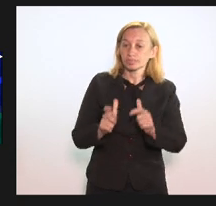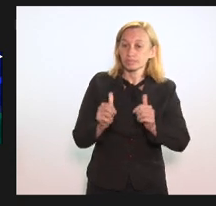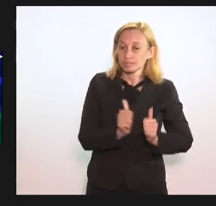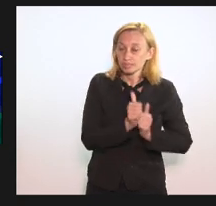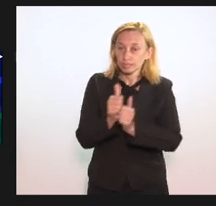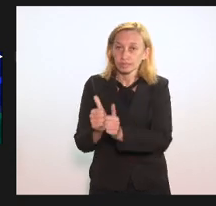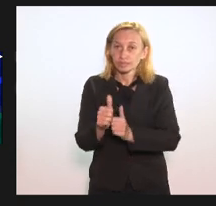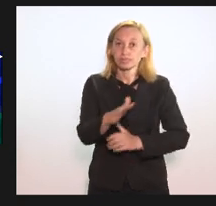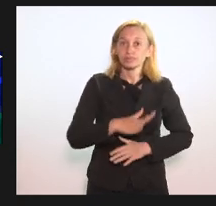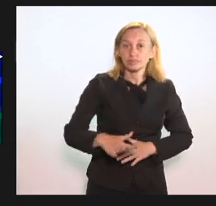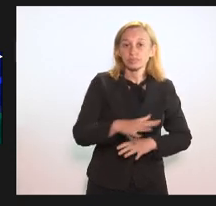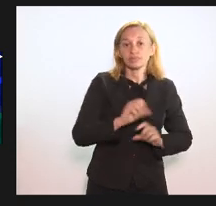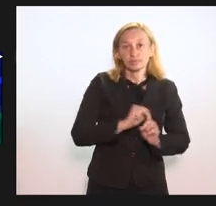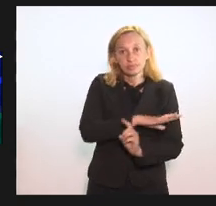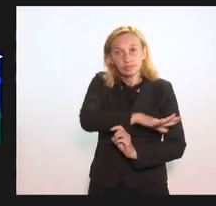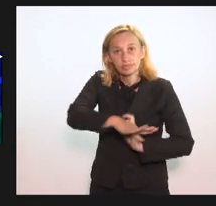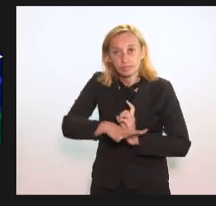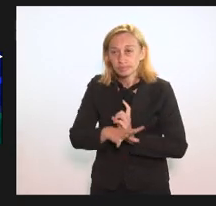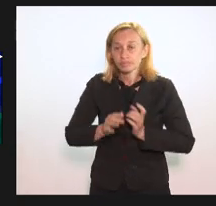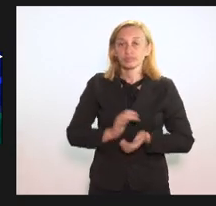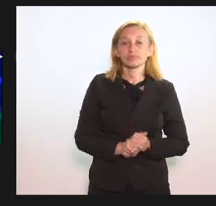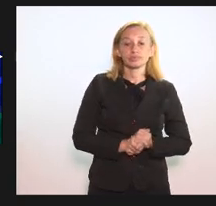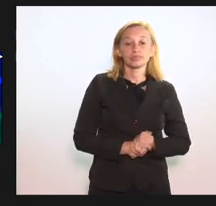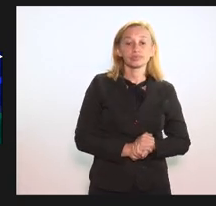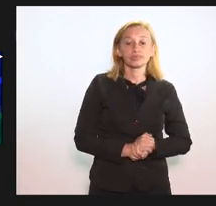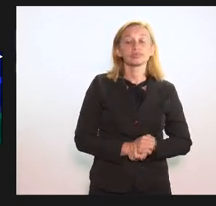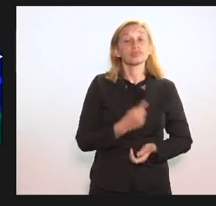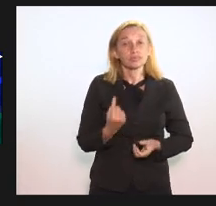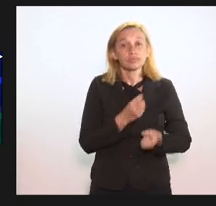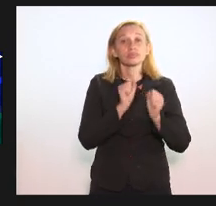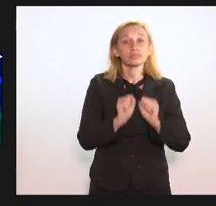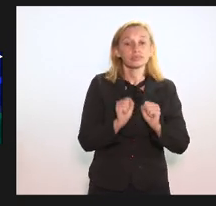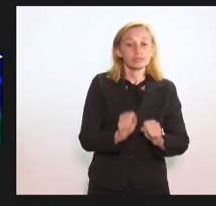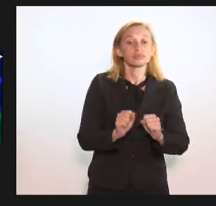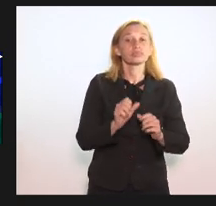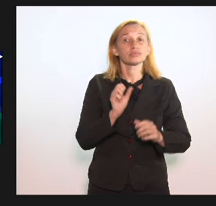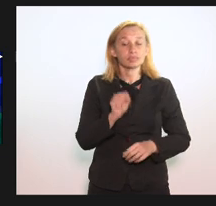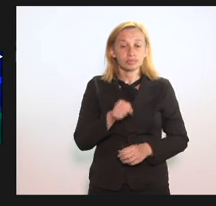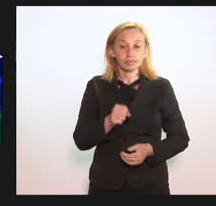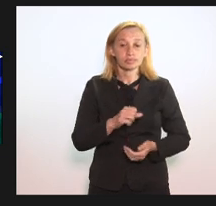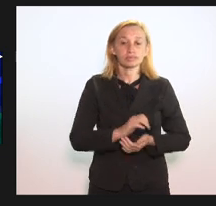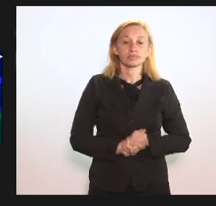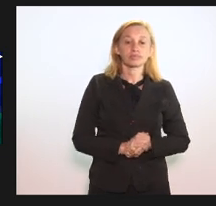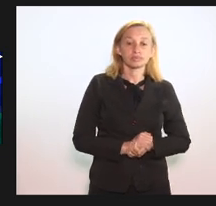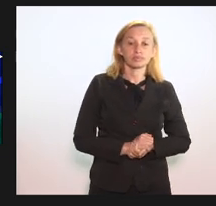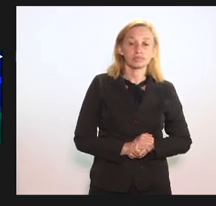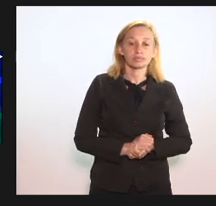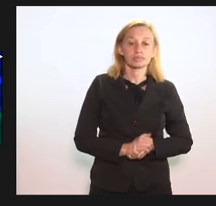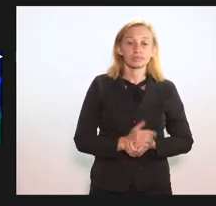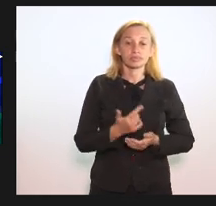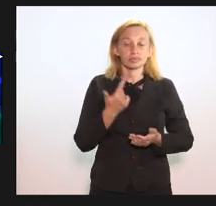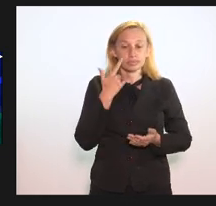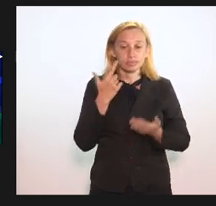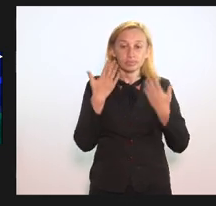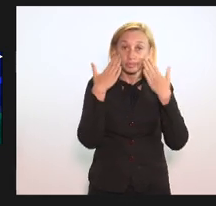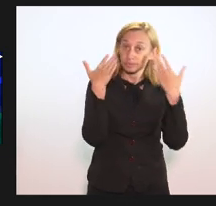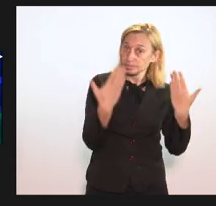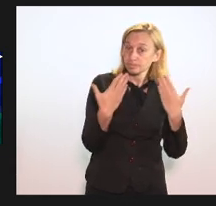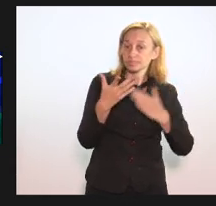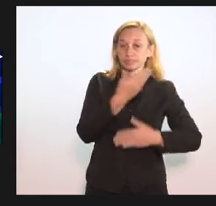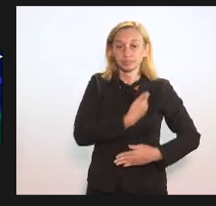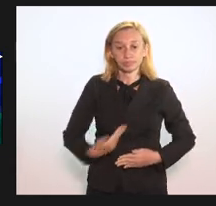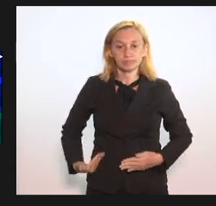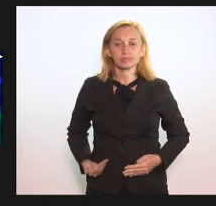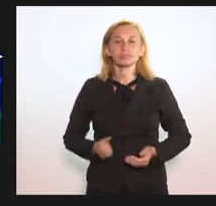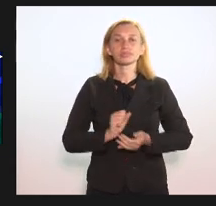segmento da sociedade e que a gente pode sim mudar o que foi apresentado pelo governo